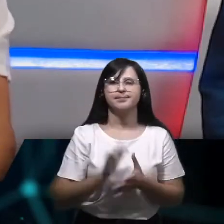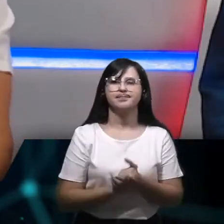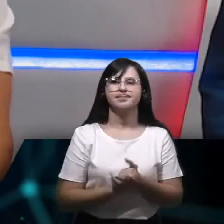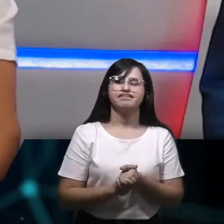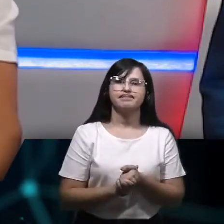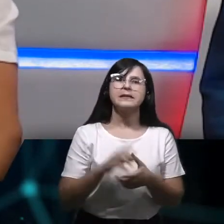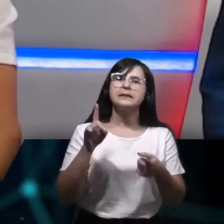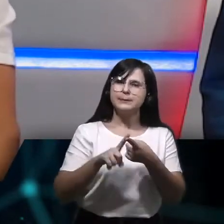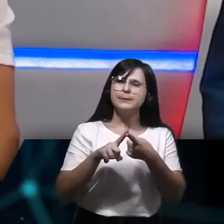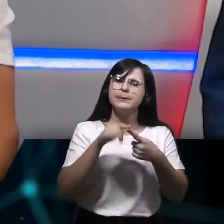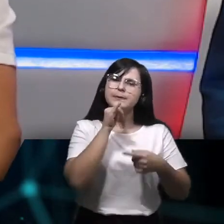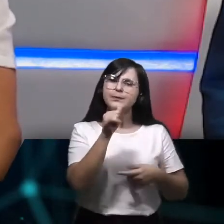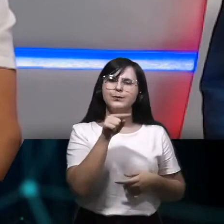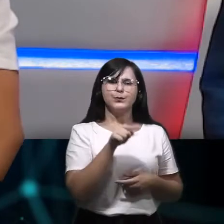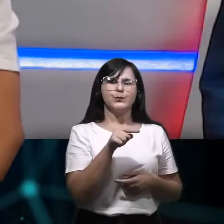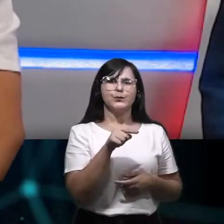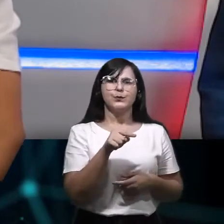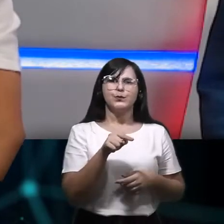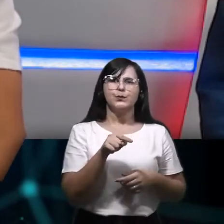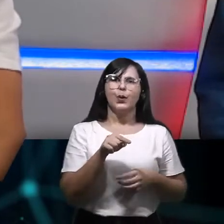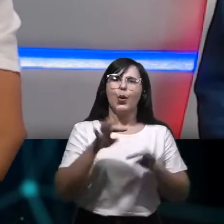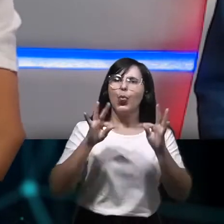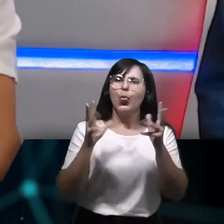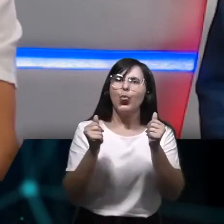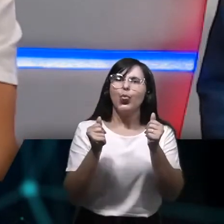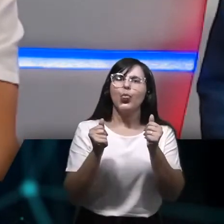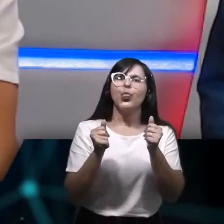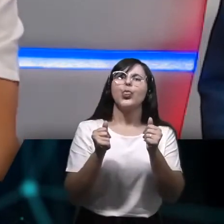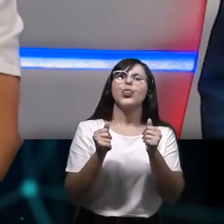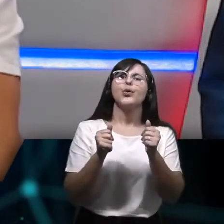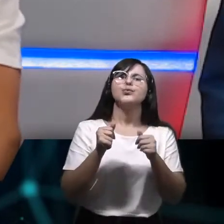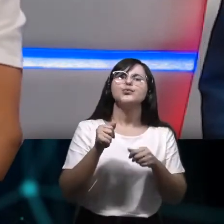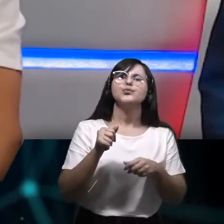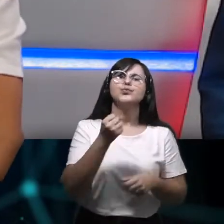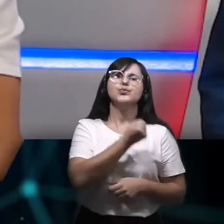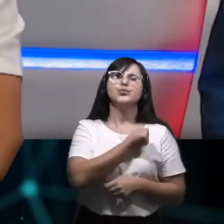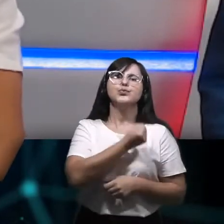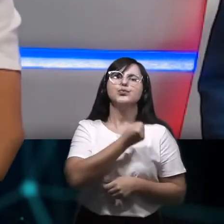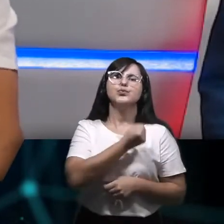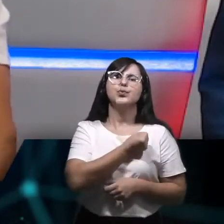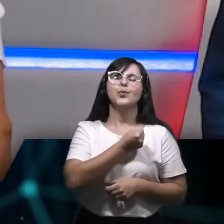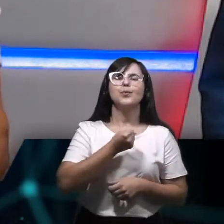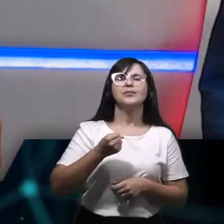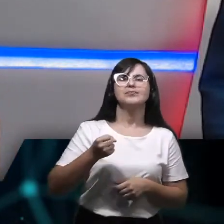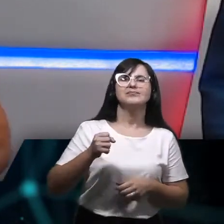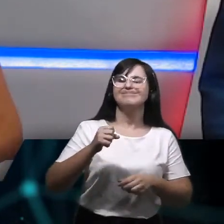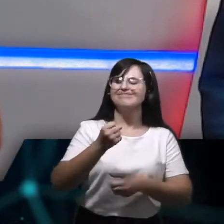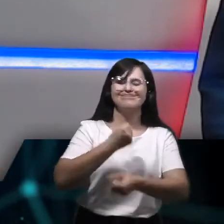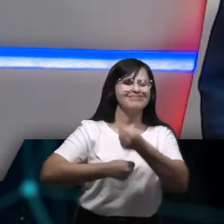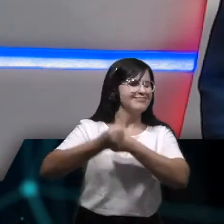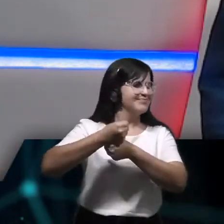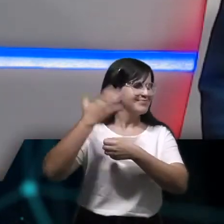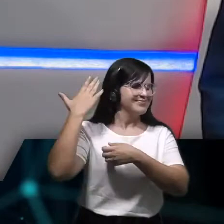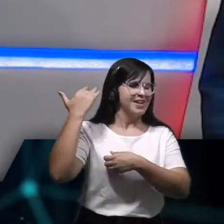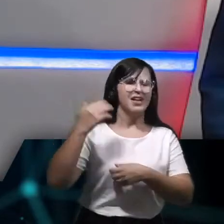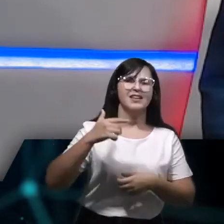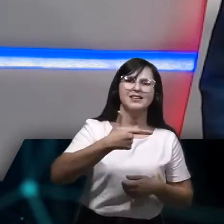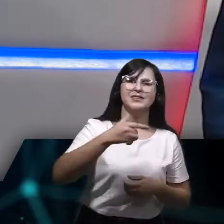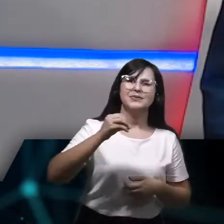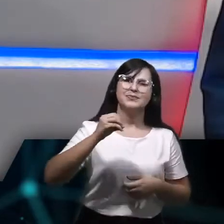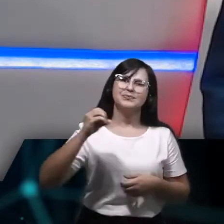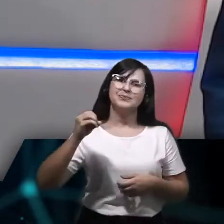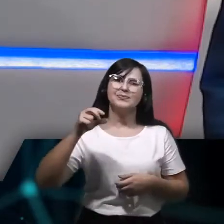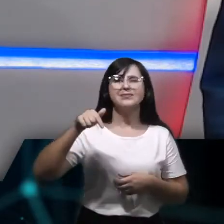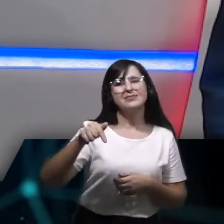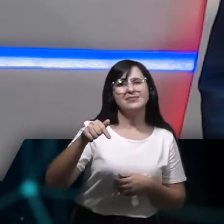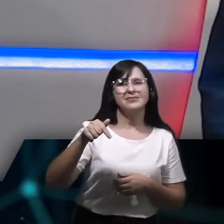senhor. Essas contas elas vieram em 2007, fazem 13 anos, e que se somar os 8 anos